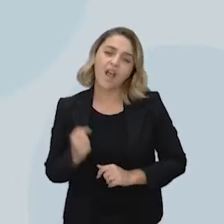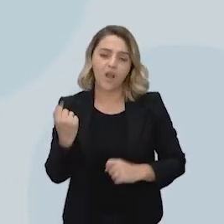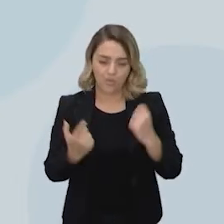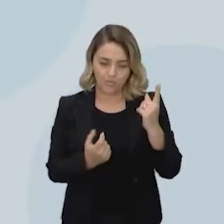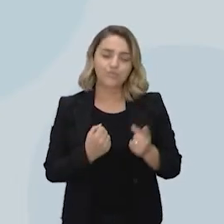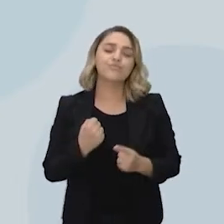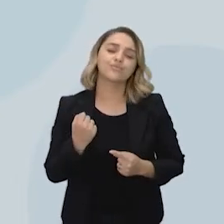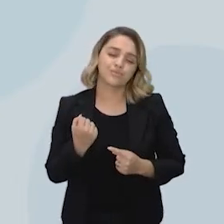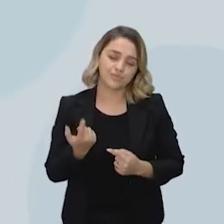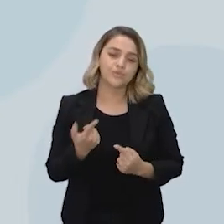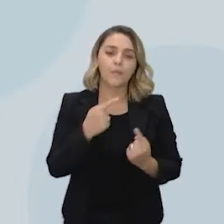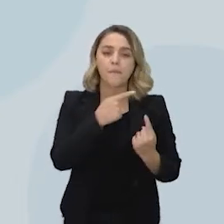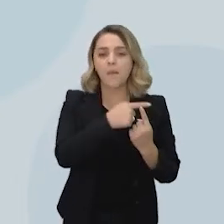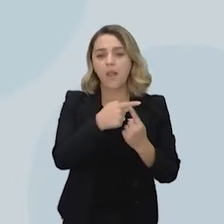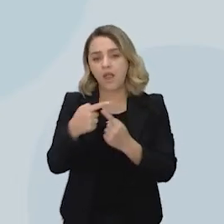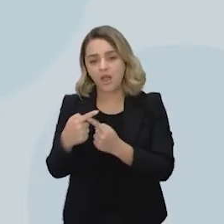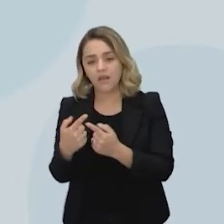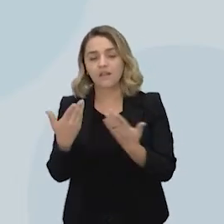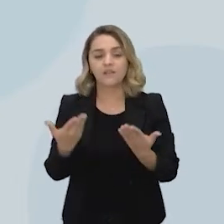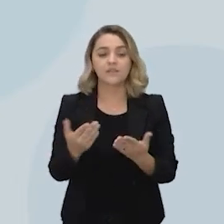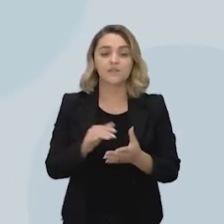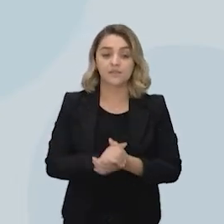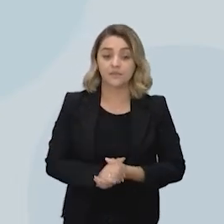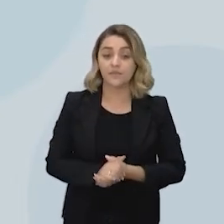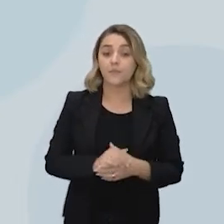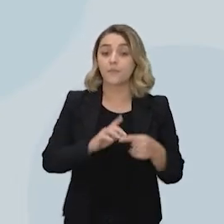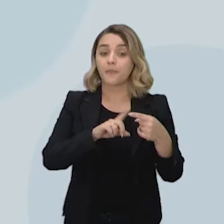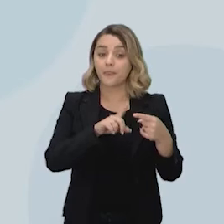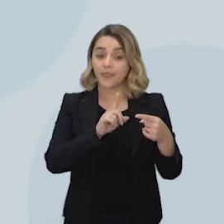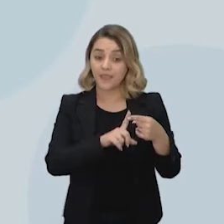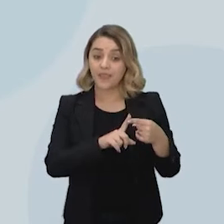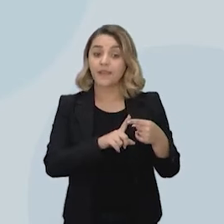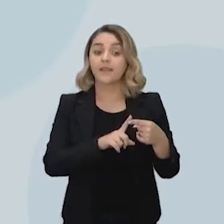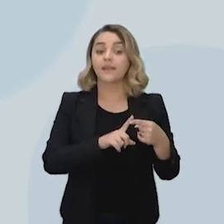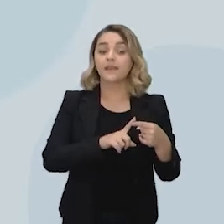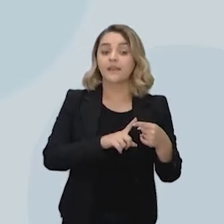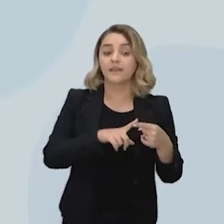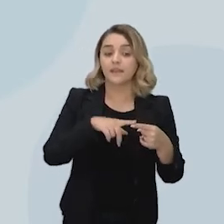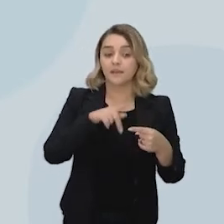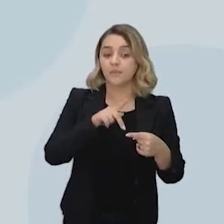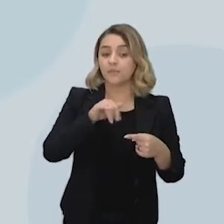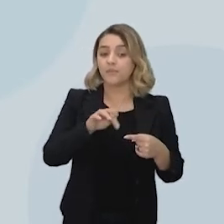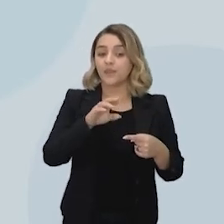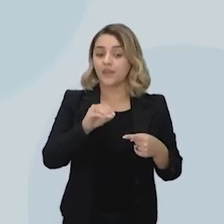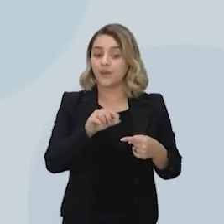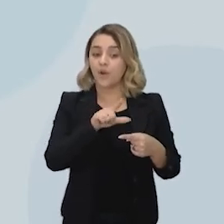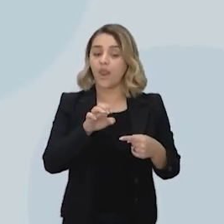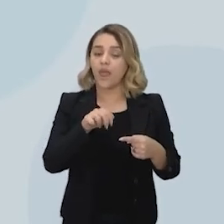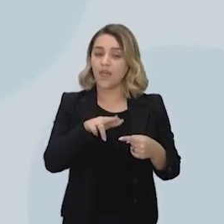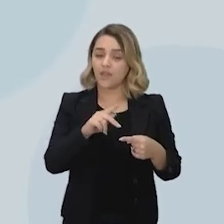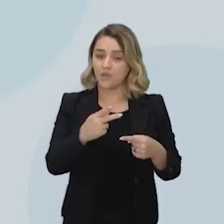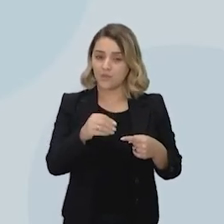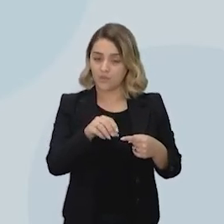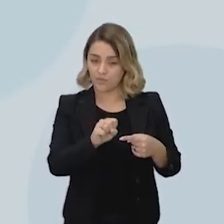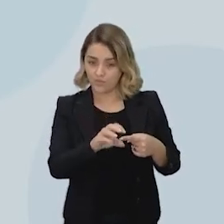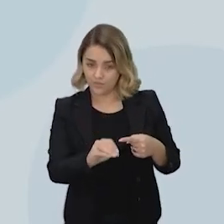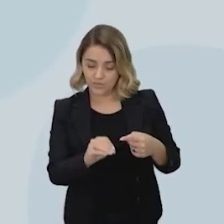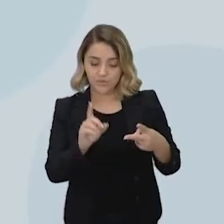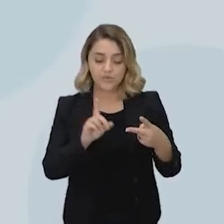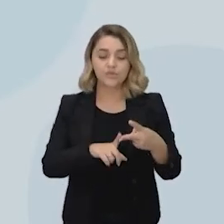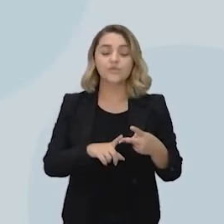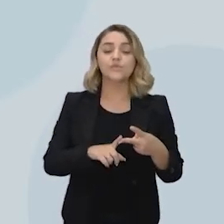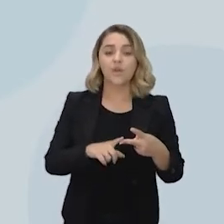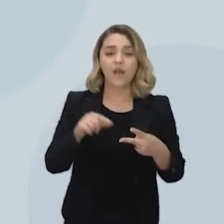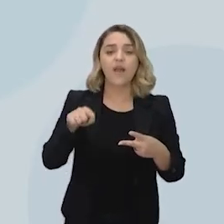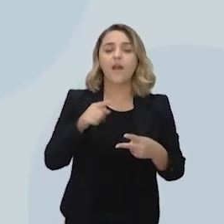né? A pirólise lenta ou carbonização. O que é isso, né? Ela também é conhecida aí como a destilação seca da madeira, né? É